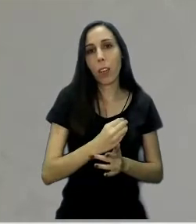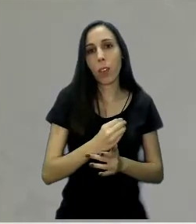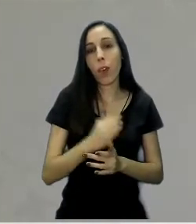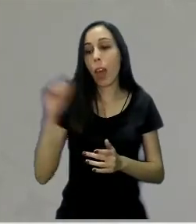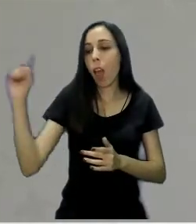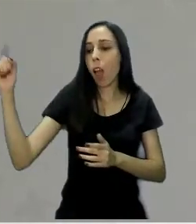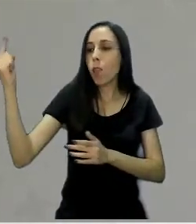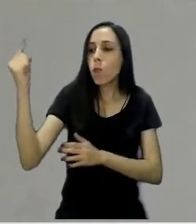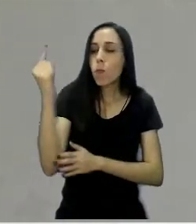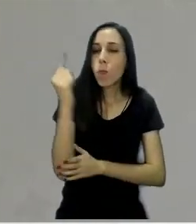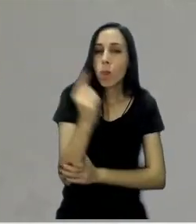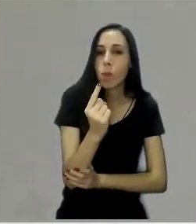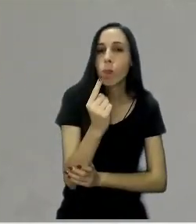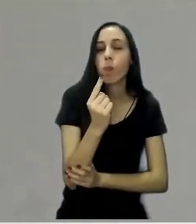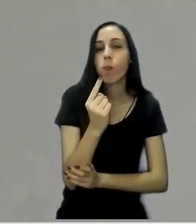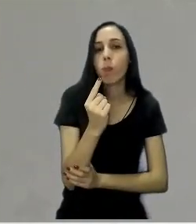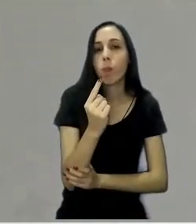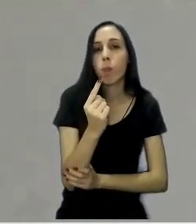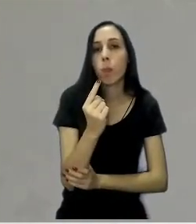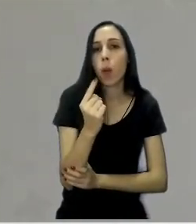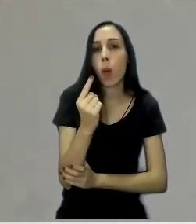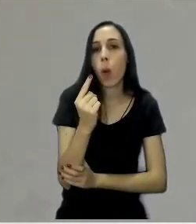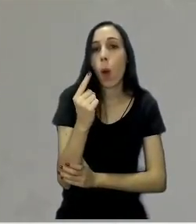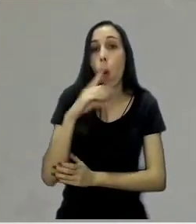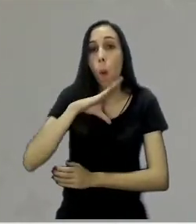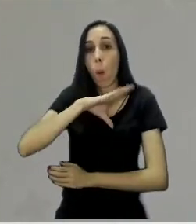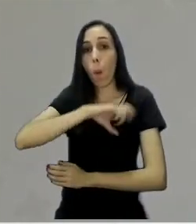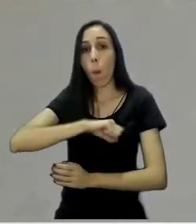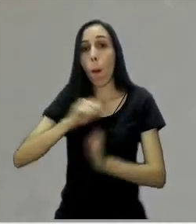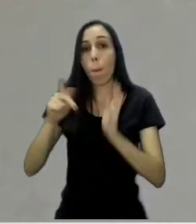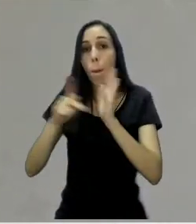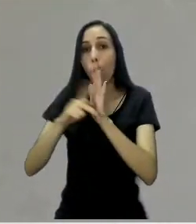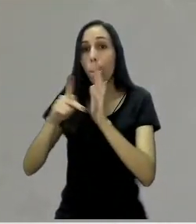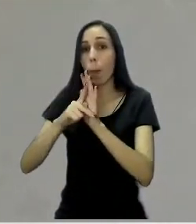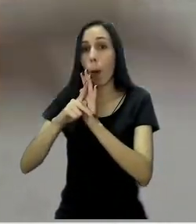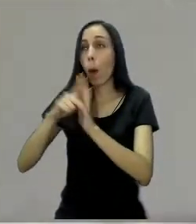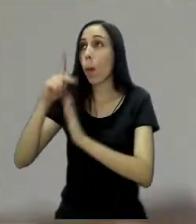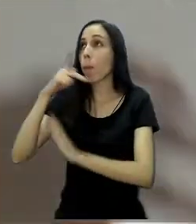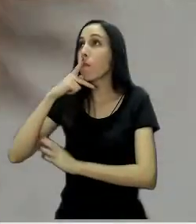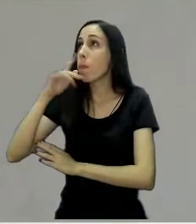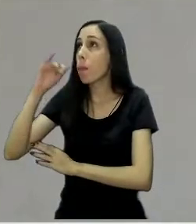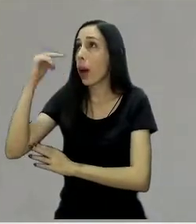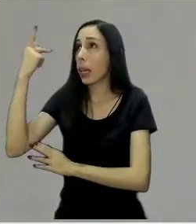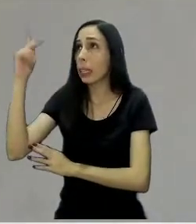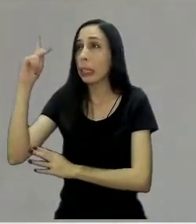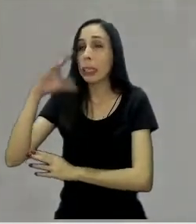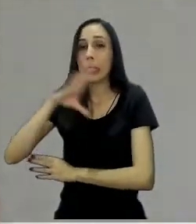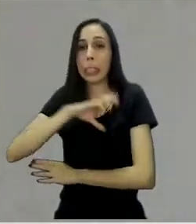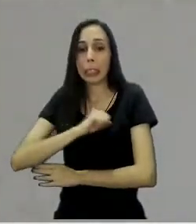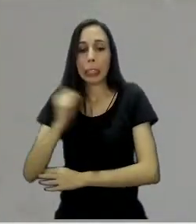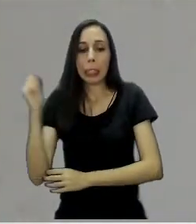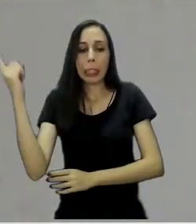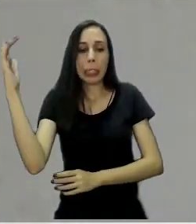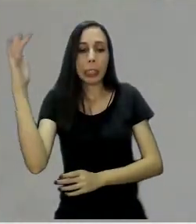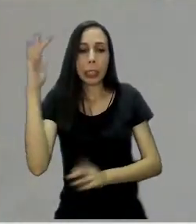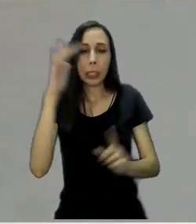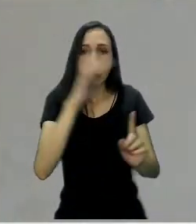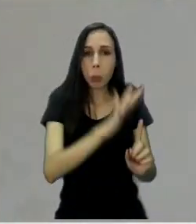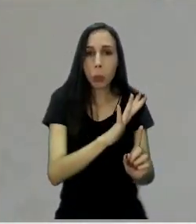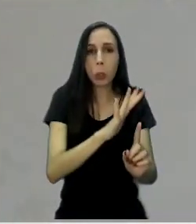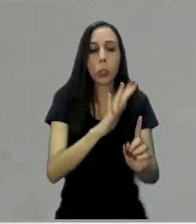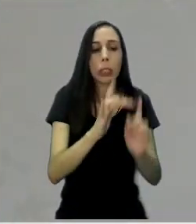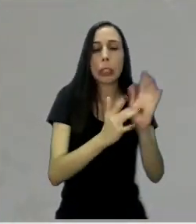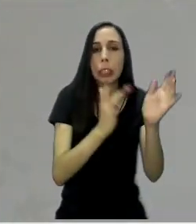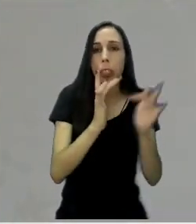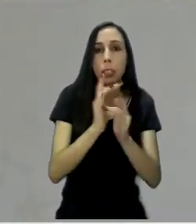Cristo, Ele vem. O amor do Pai que está em Jesus, Jesus